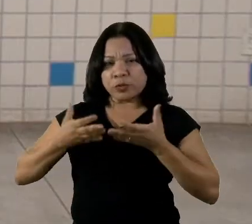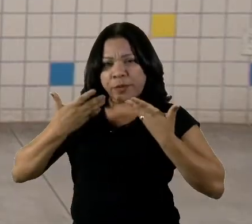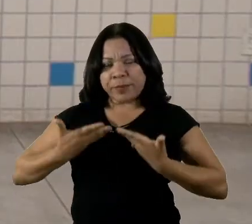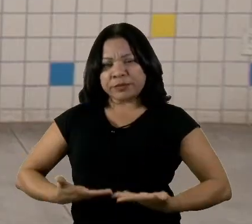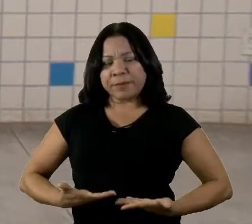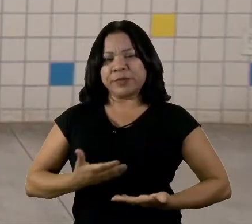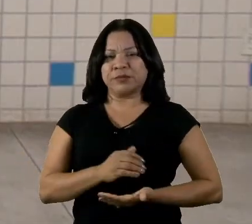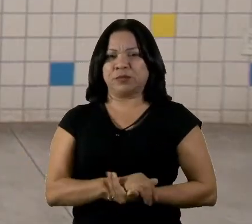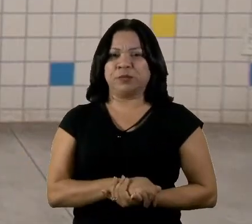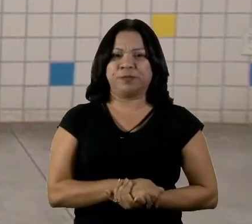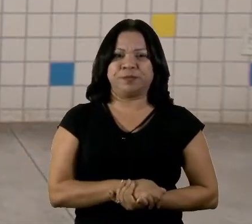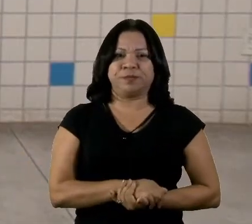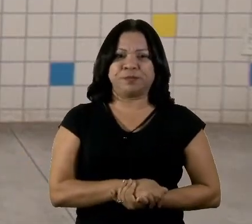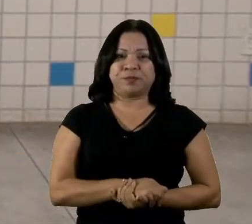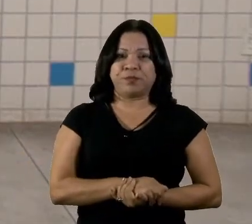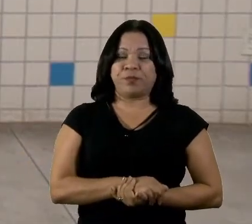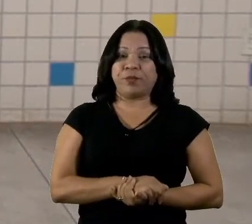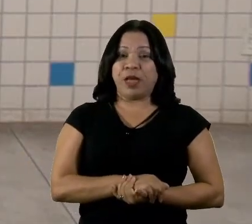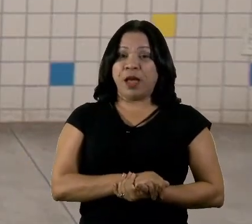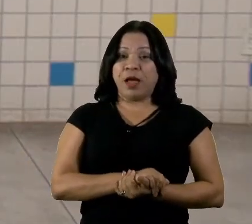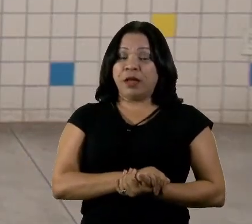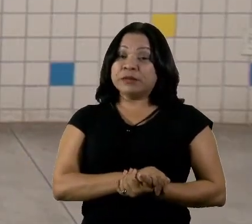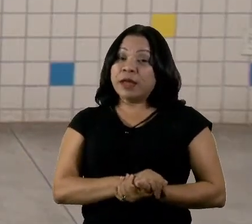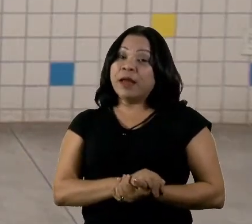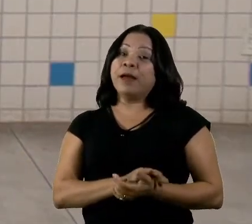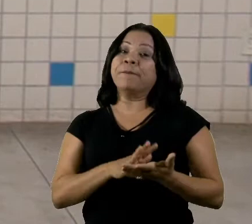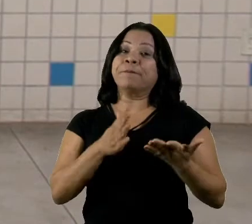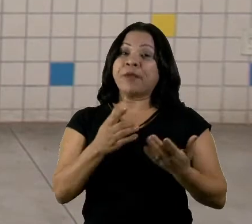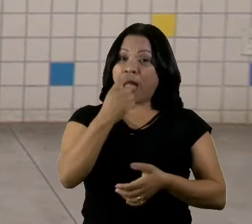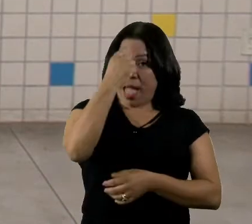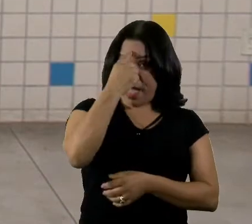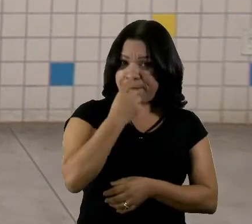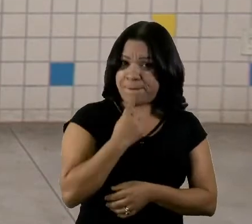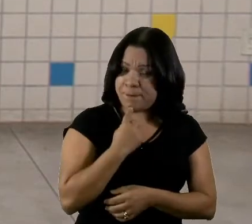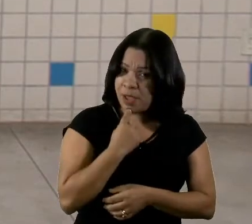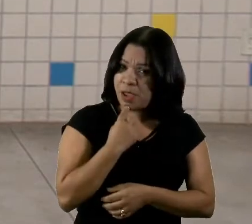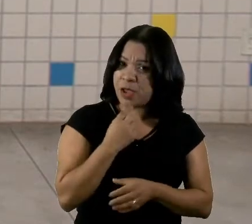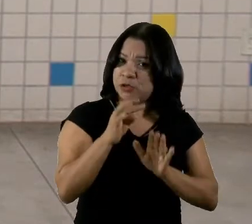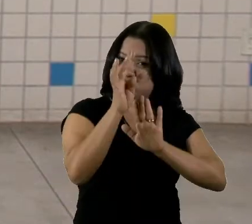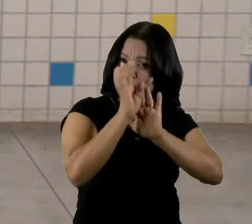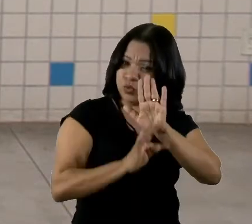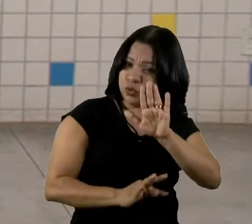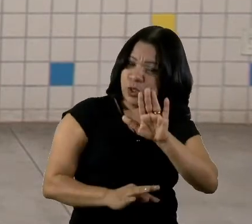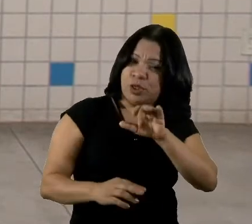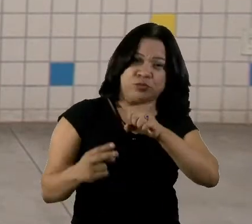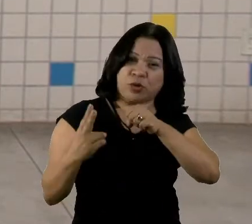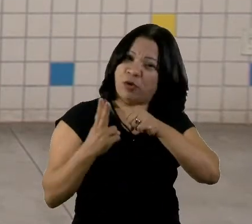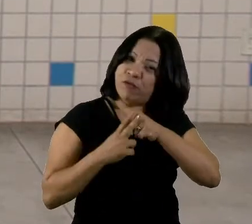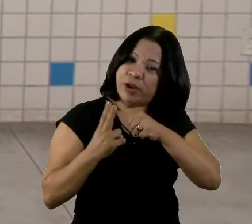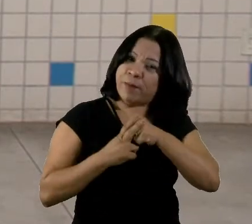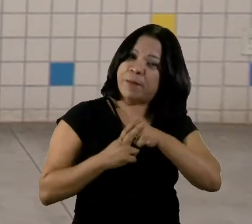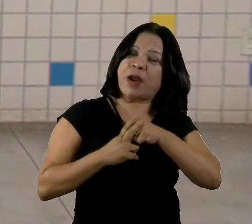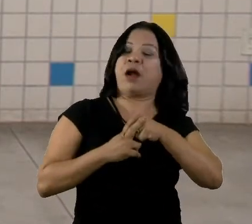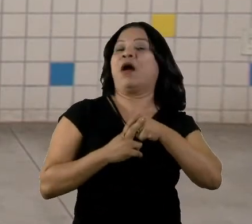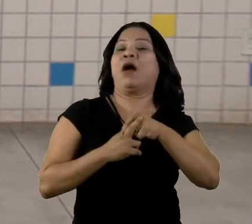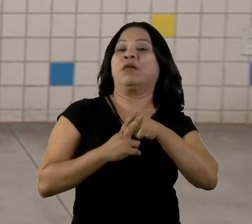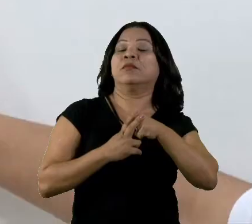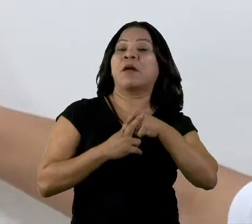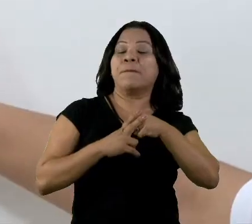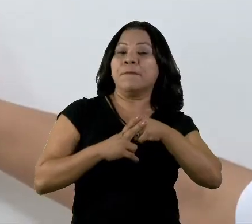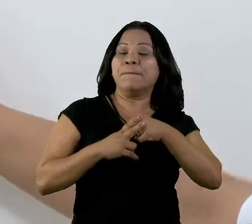A imagem, o texto não verbal da charge, para ele conseguir gerar